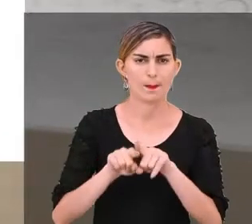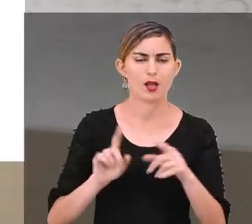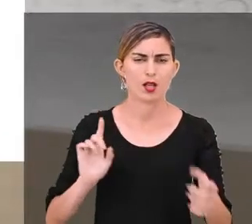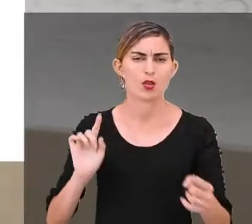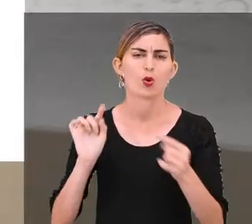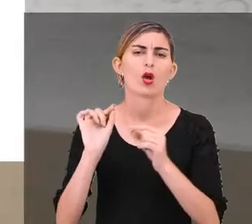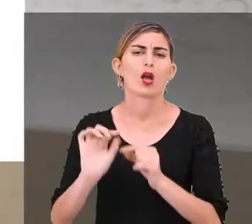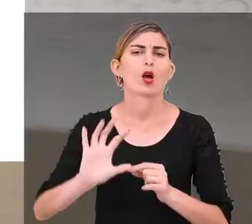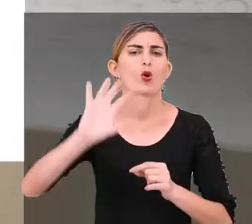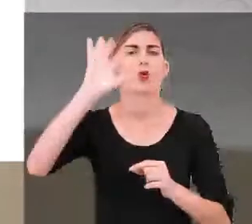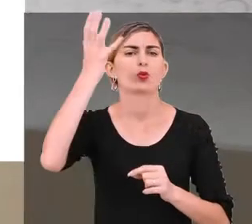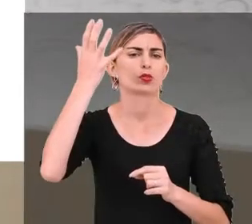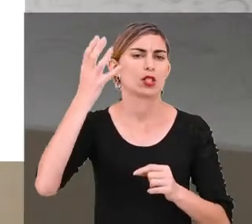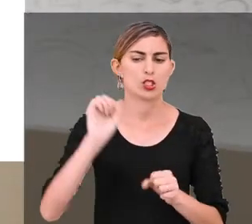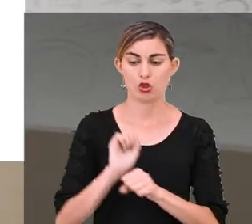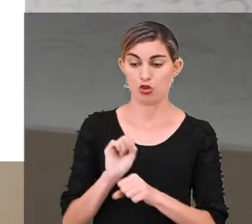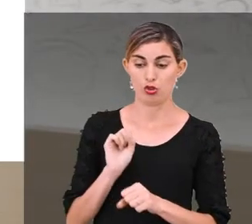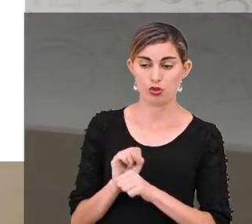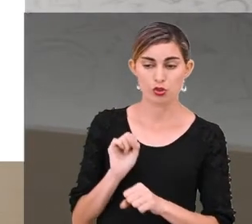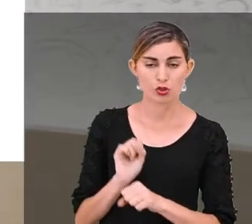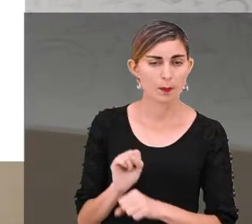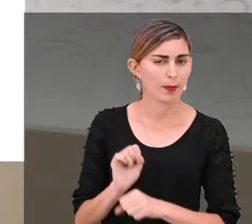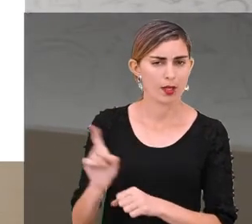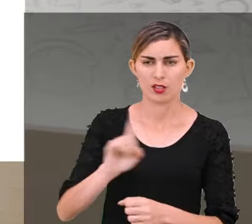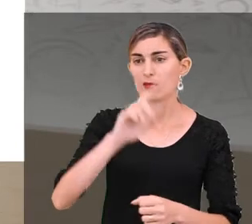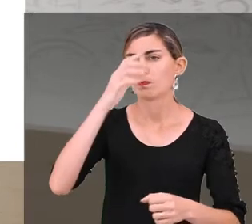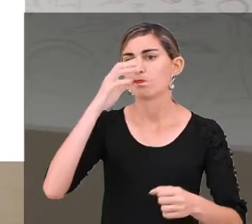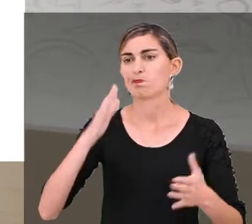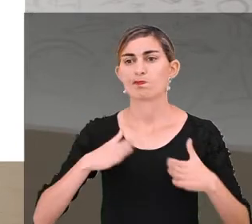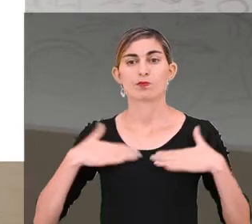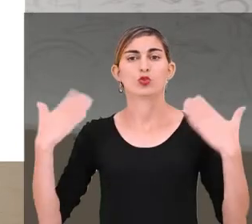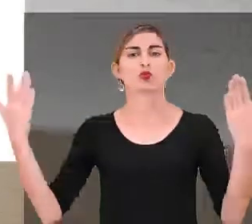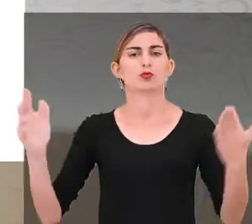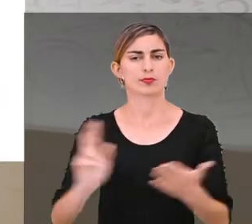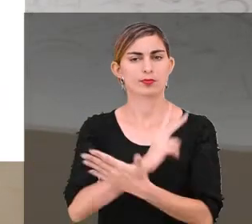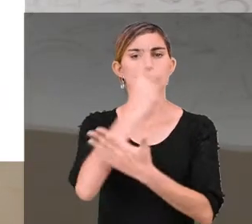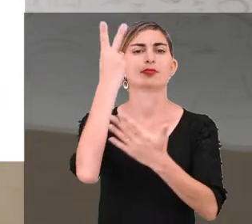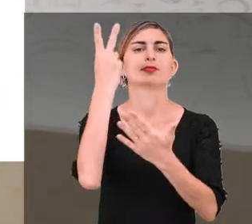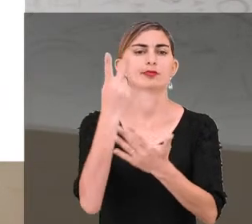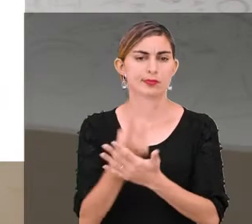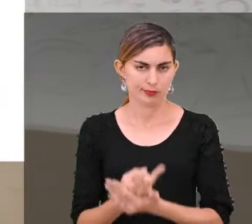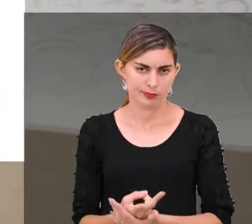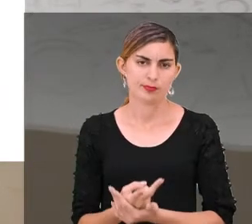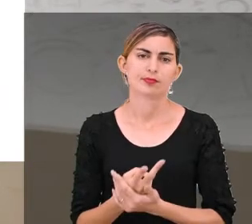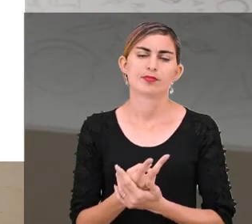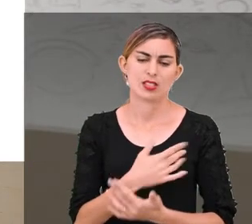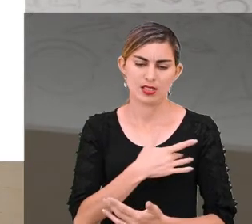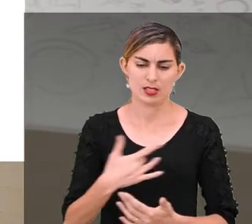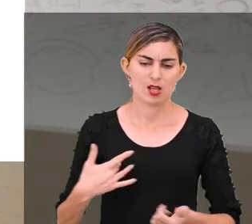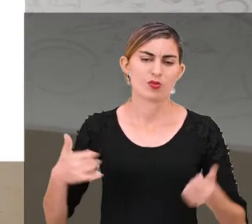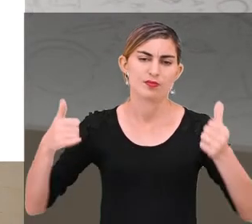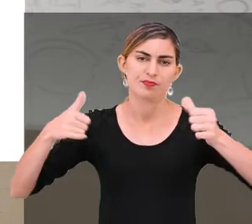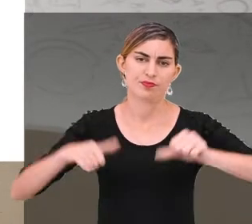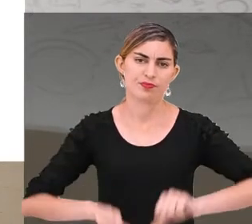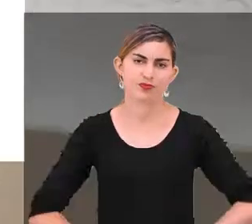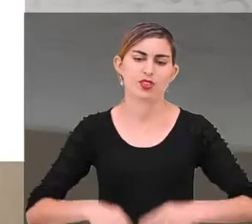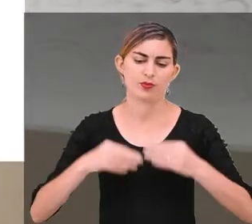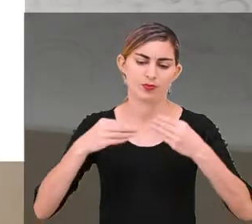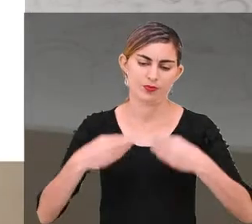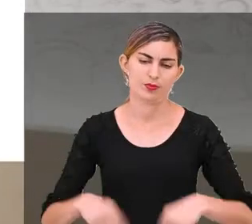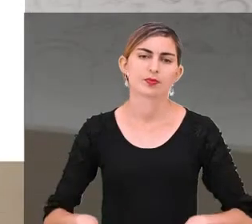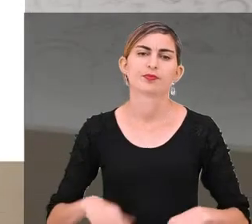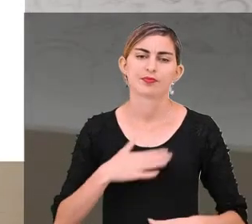uma ocorrência não inesperada que ocorre ao acaso, que resulta em danos à saúde e à